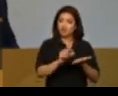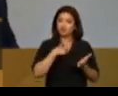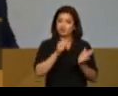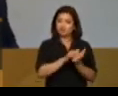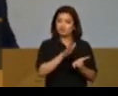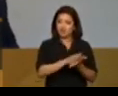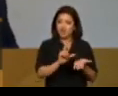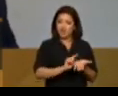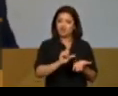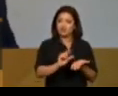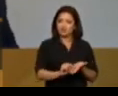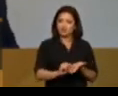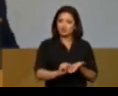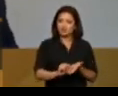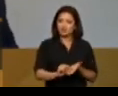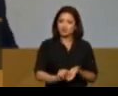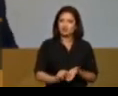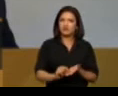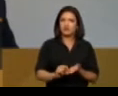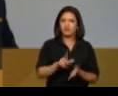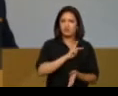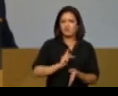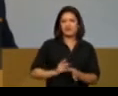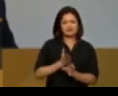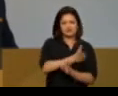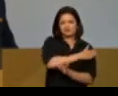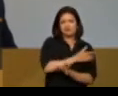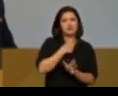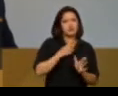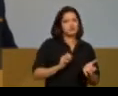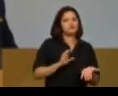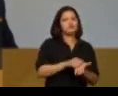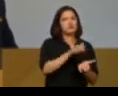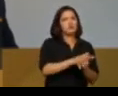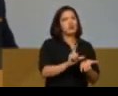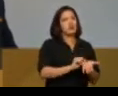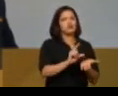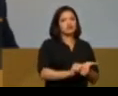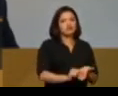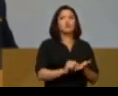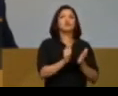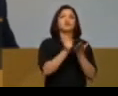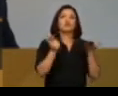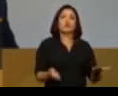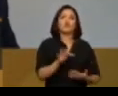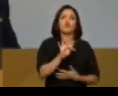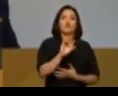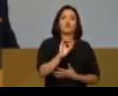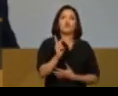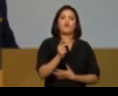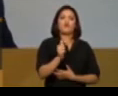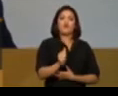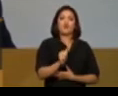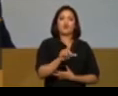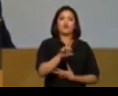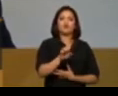atual governo, na Folha de São Paulo, prestigioso jornal, todos nós conhecemos, com o